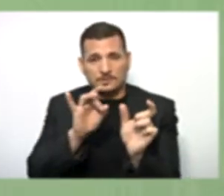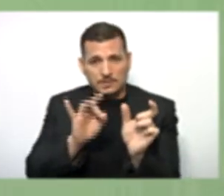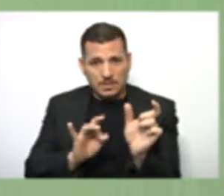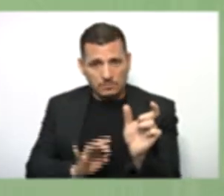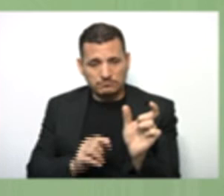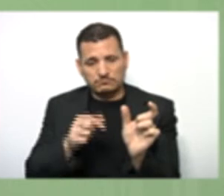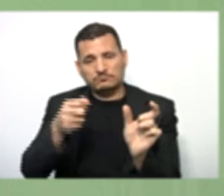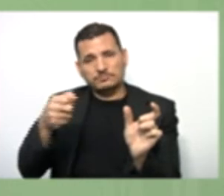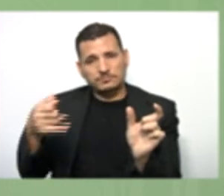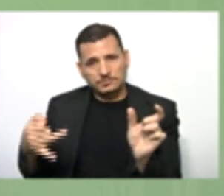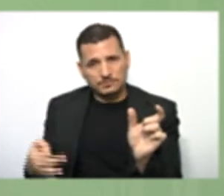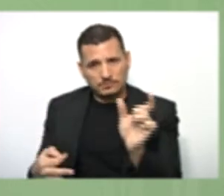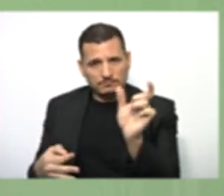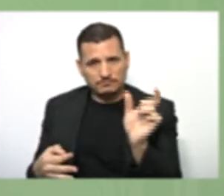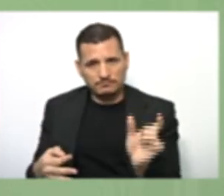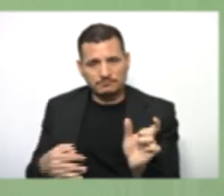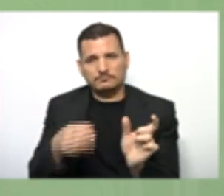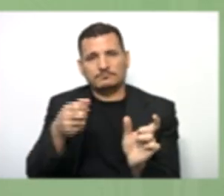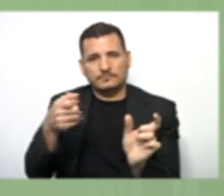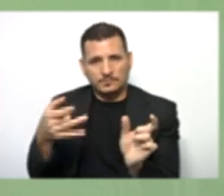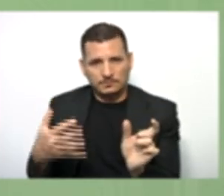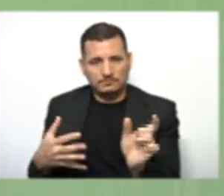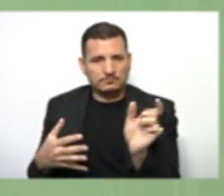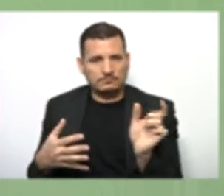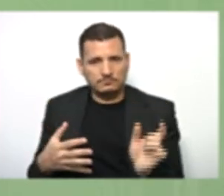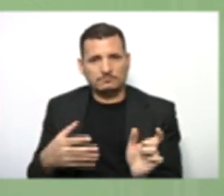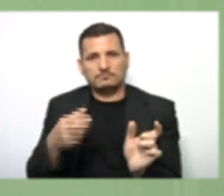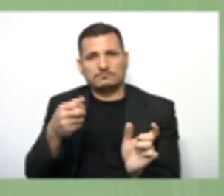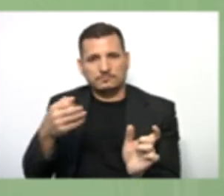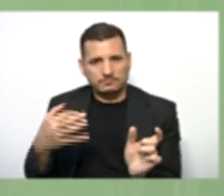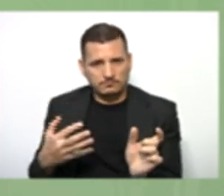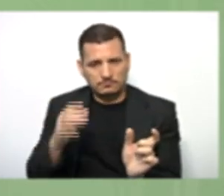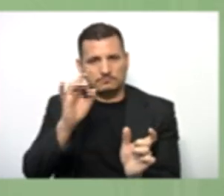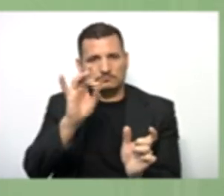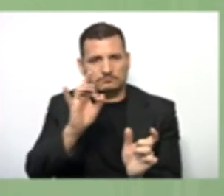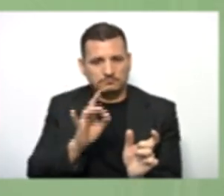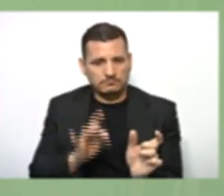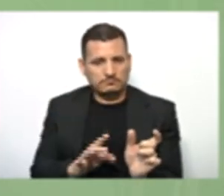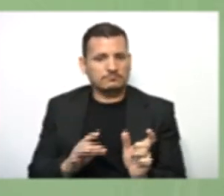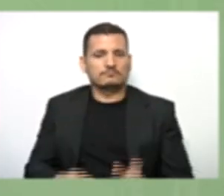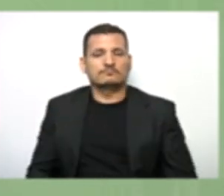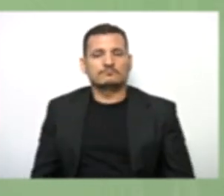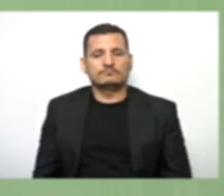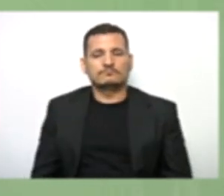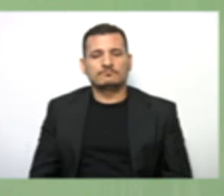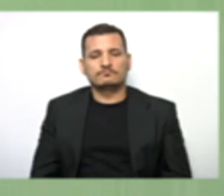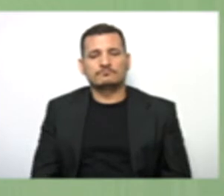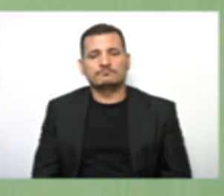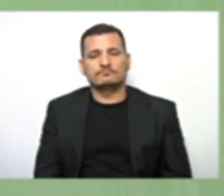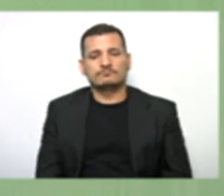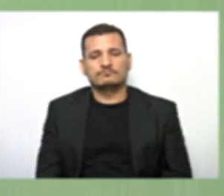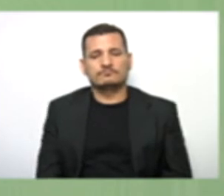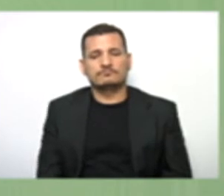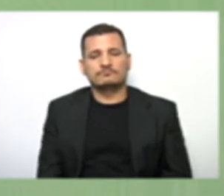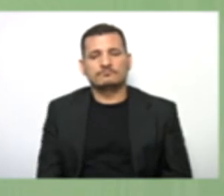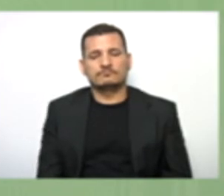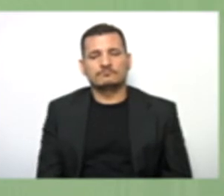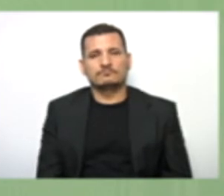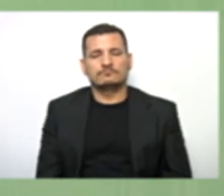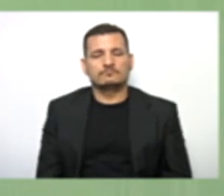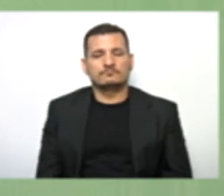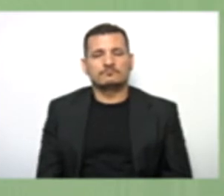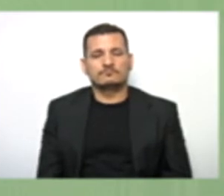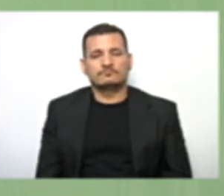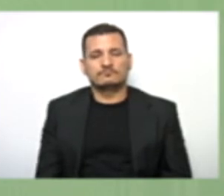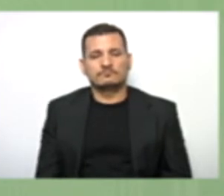Isso. explicar detalhadamente também como cada um funciona. Explicar os tipos. Então, além de dizer quais são,